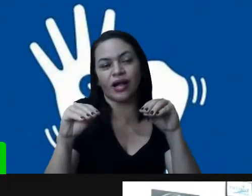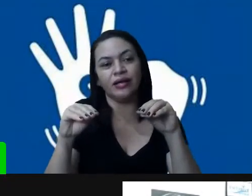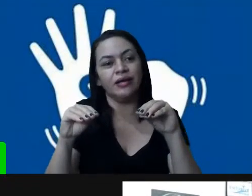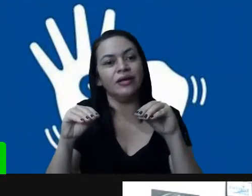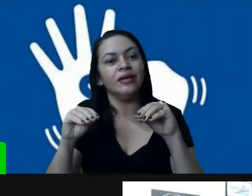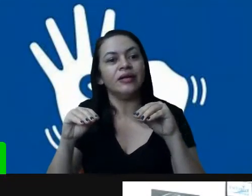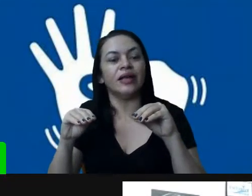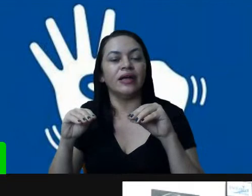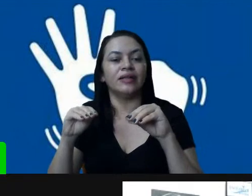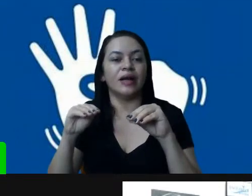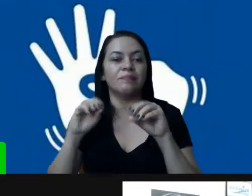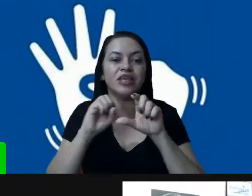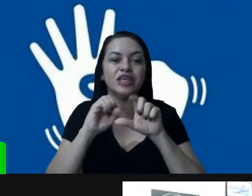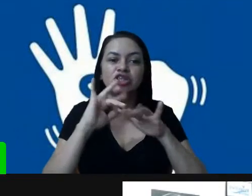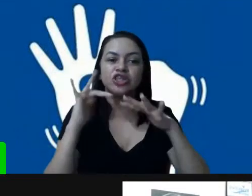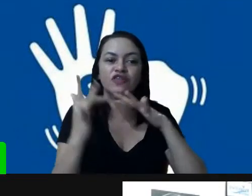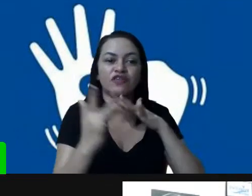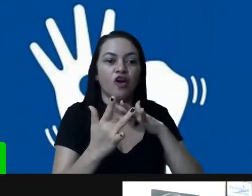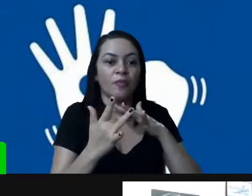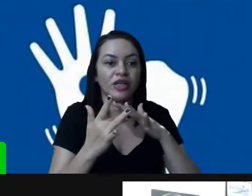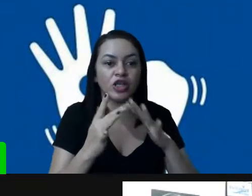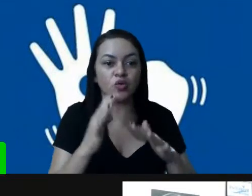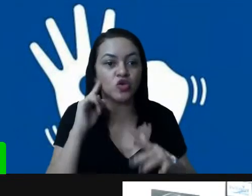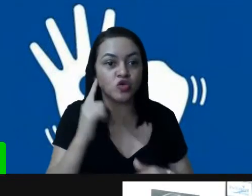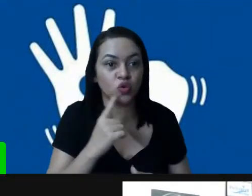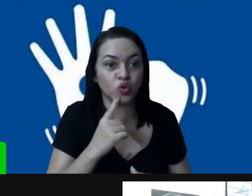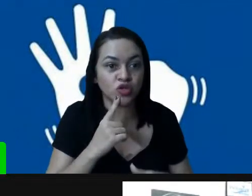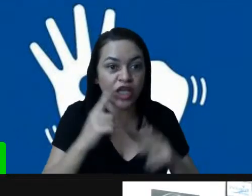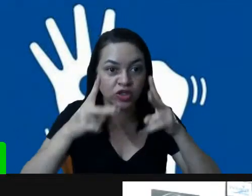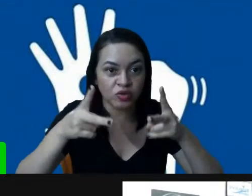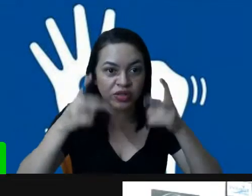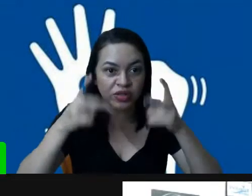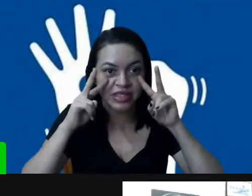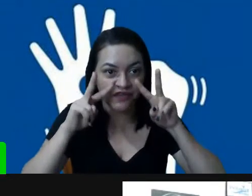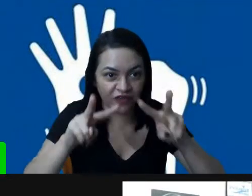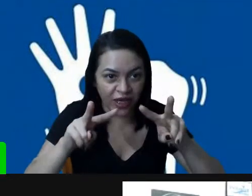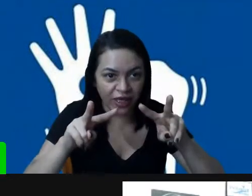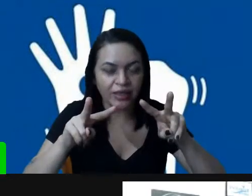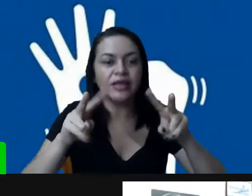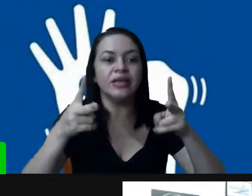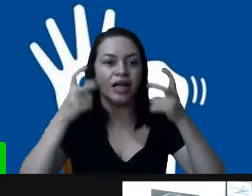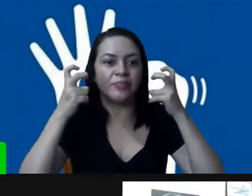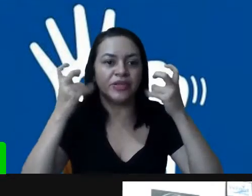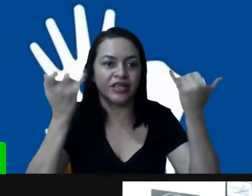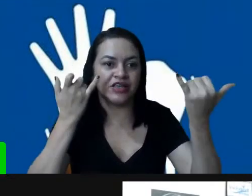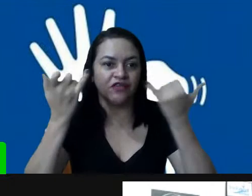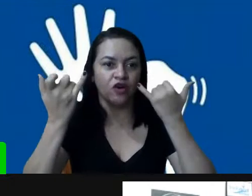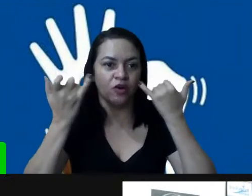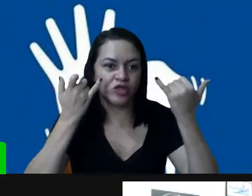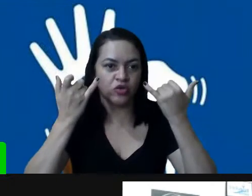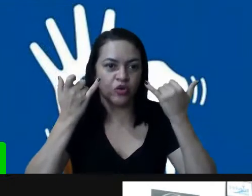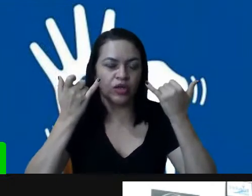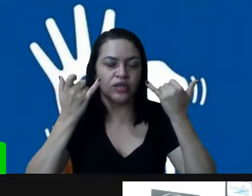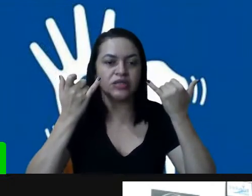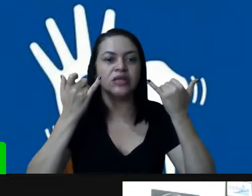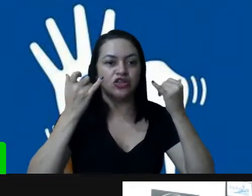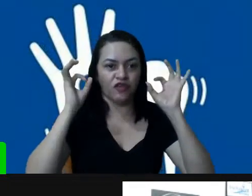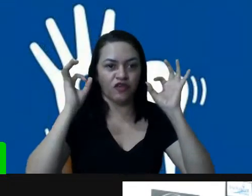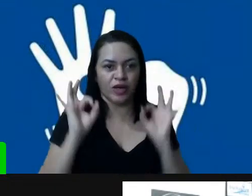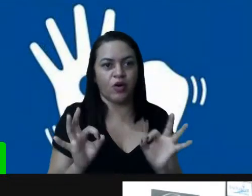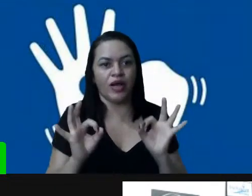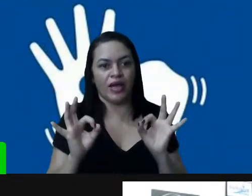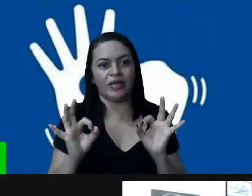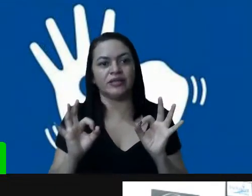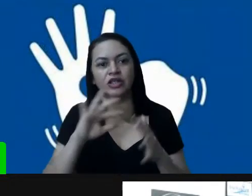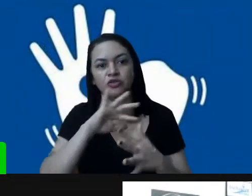jogar na mídia, de forma que os surdos realmente conseguissem ver e captar as informações de